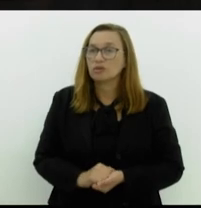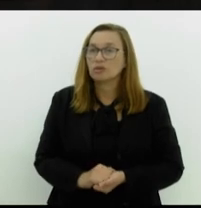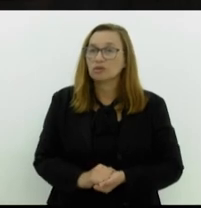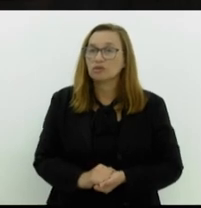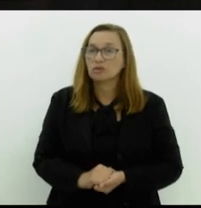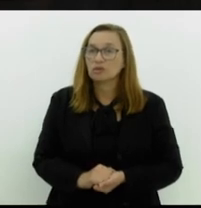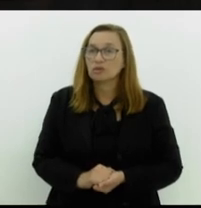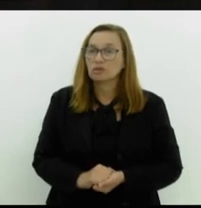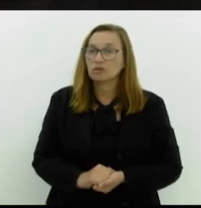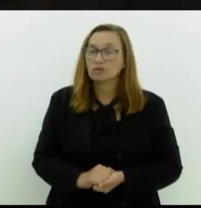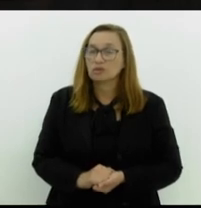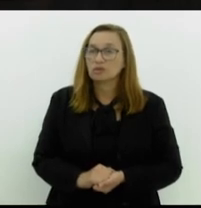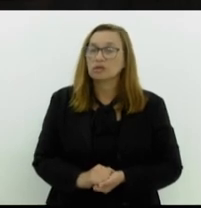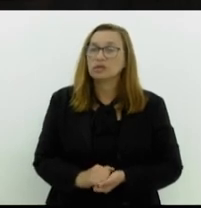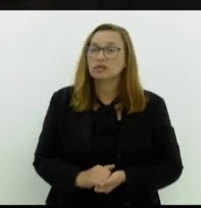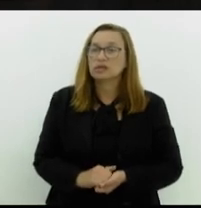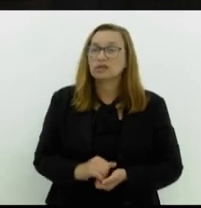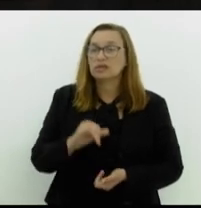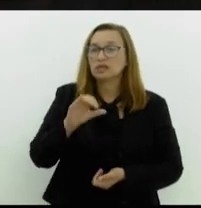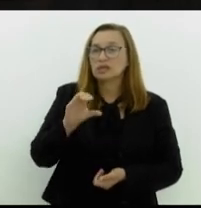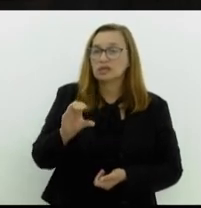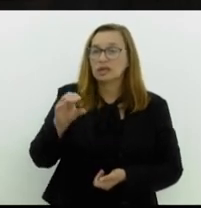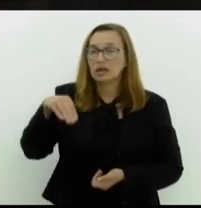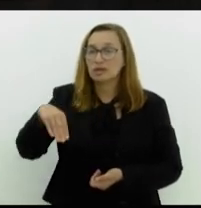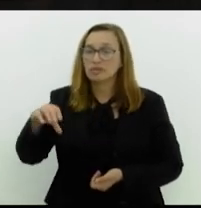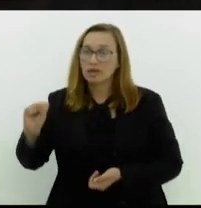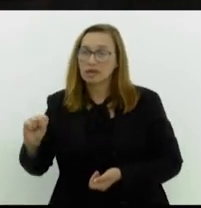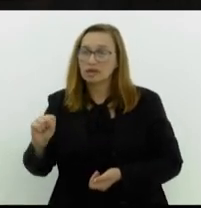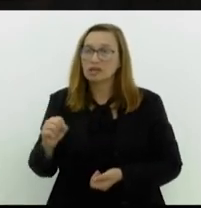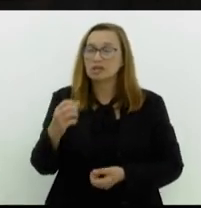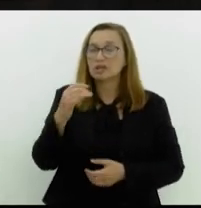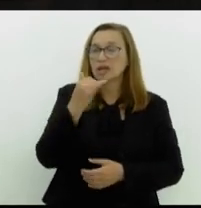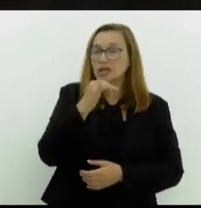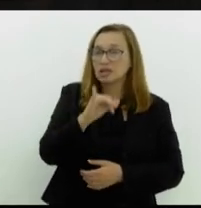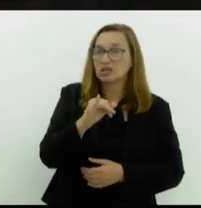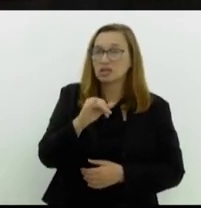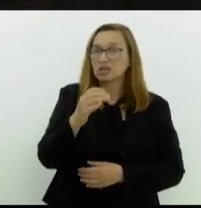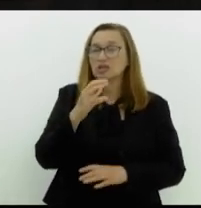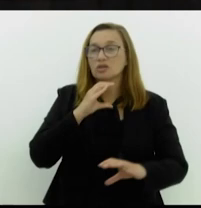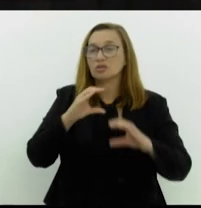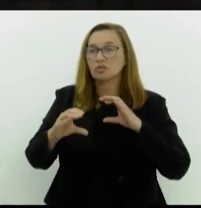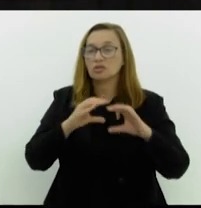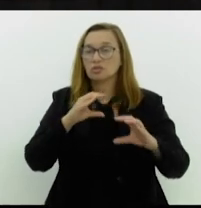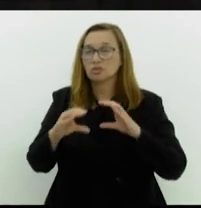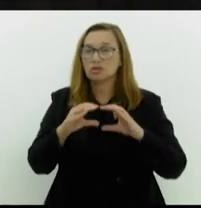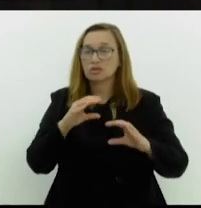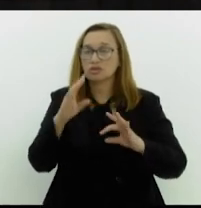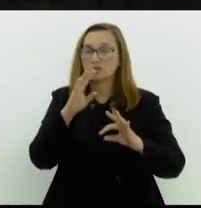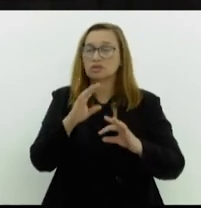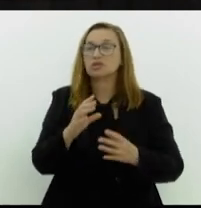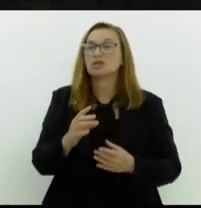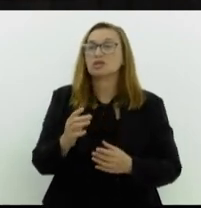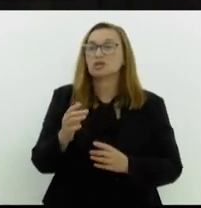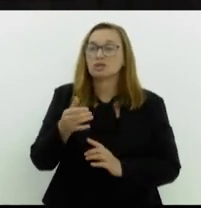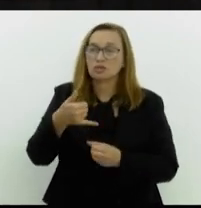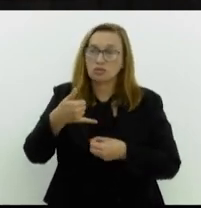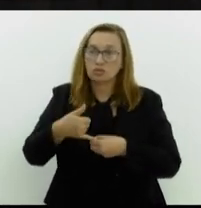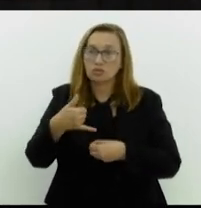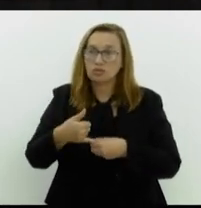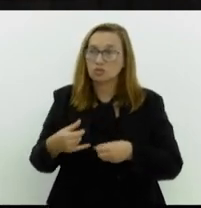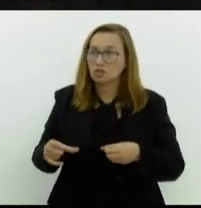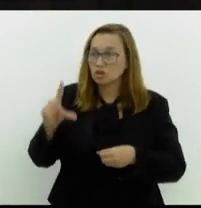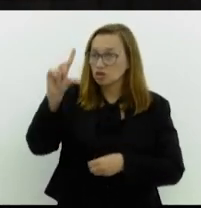em alíquota de ICMS, de energia, telecomunicações e combustíveis, reduzindo